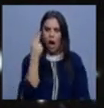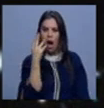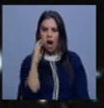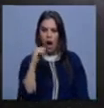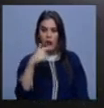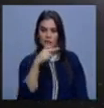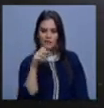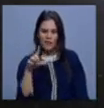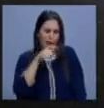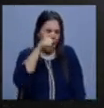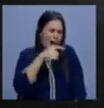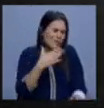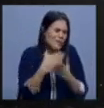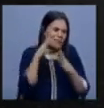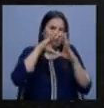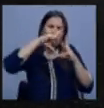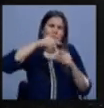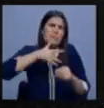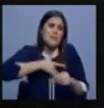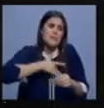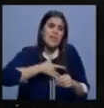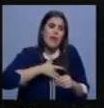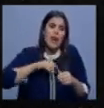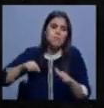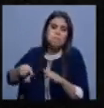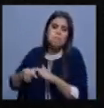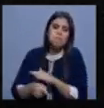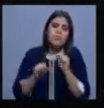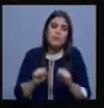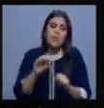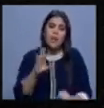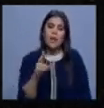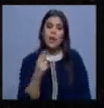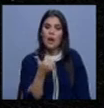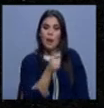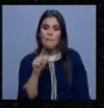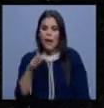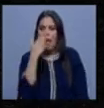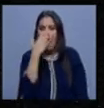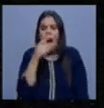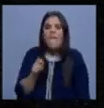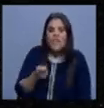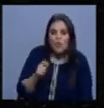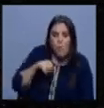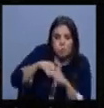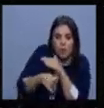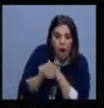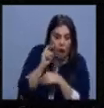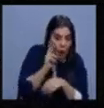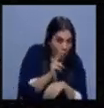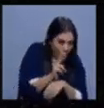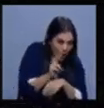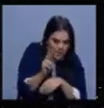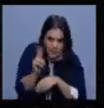astrónomos adoram. É chamado o campo ultraprofundo do Hubble. É uma espécie de buraco de fechadura que permite olhar para